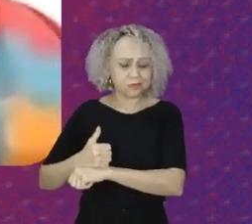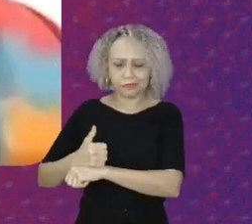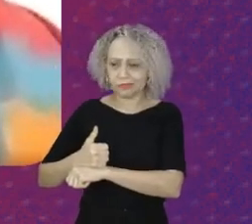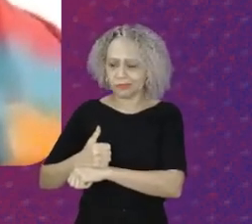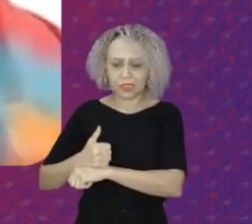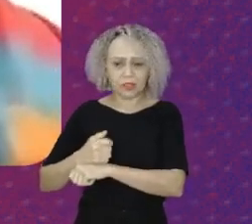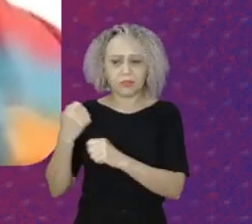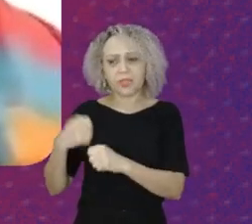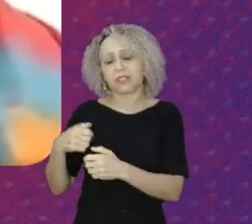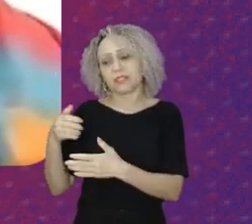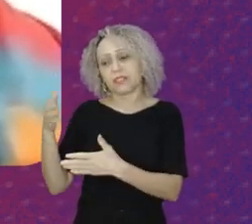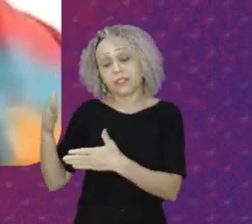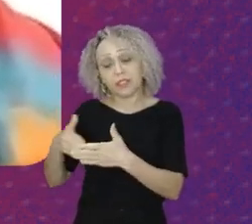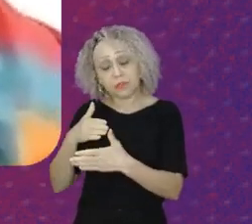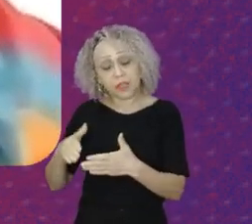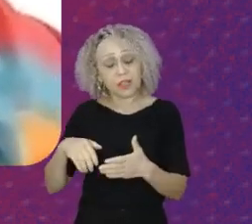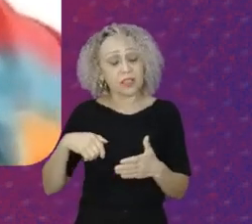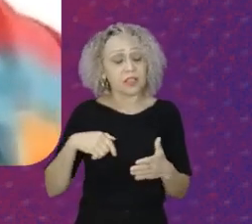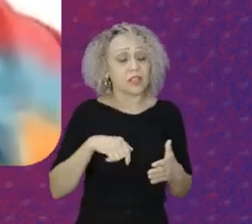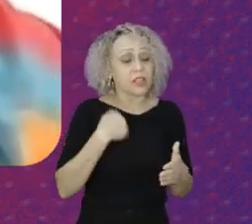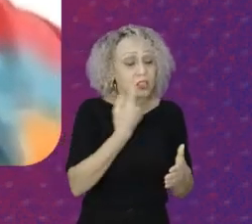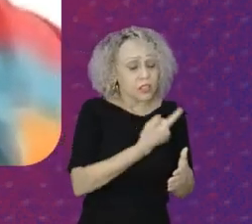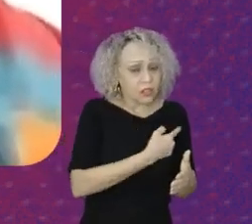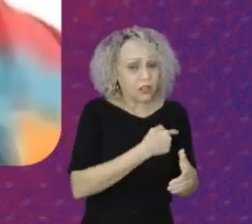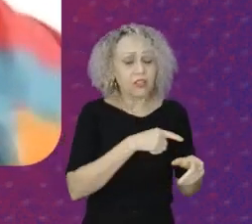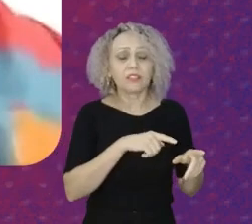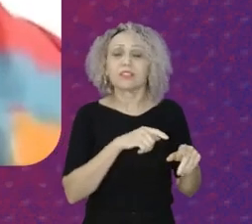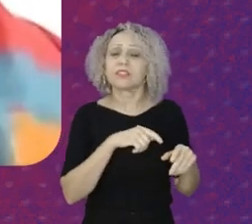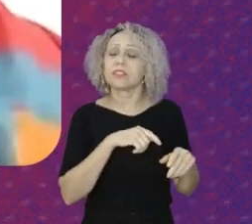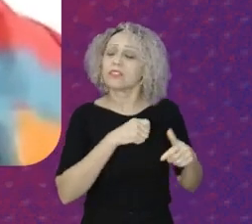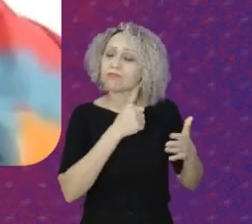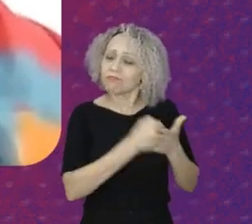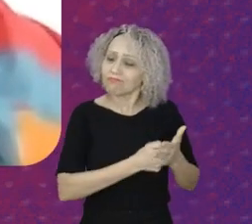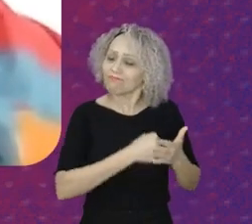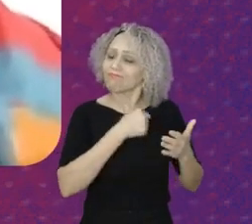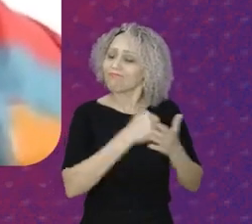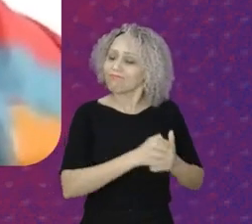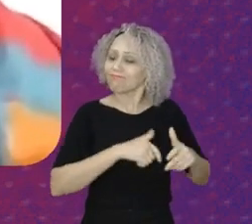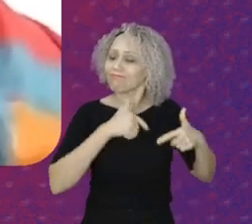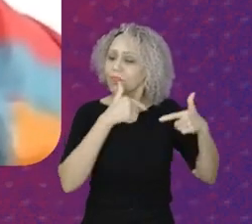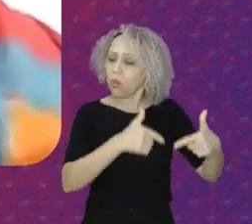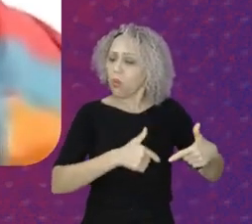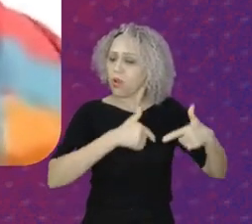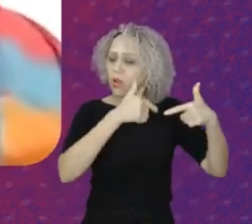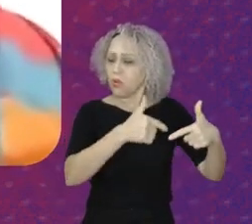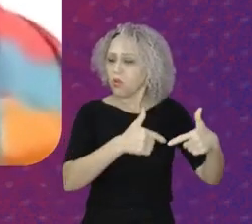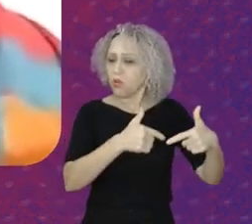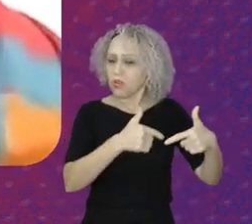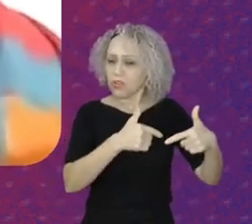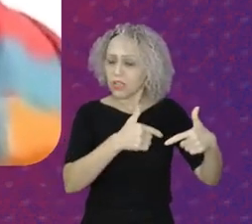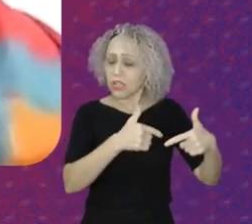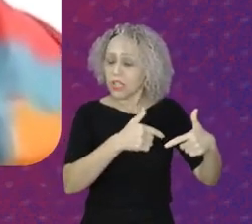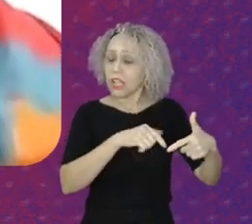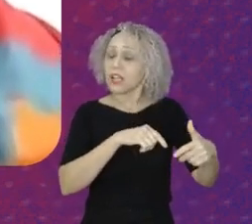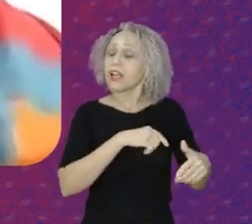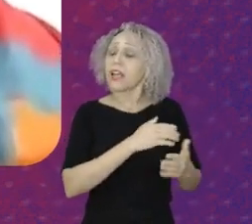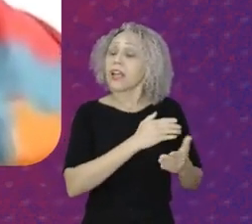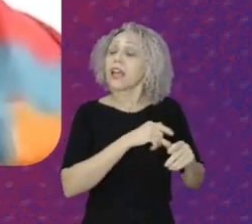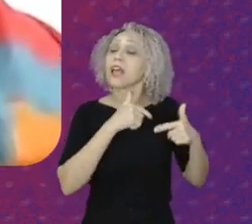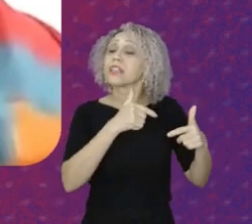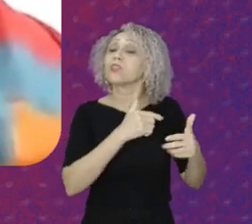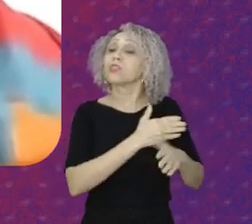nossa luta é ancestral, não começa e nem termina em nós. Nós estamos aqui fazendo parte delas. Então, eu queria fazer